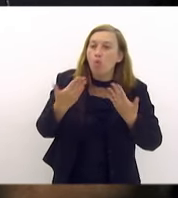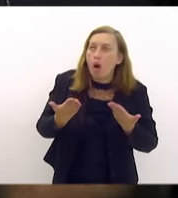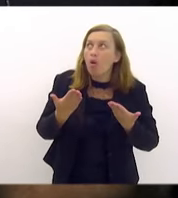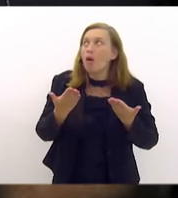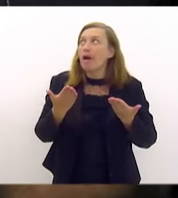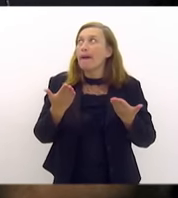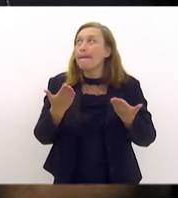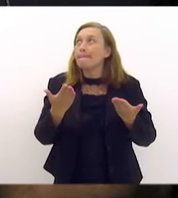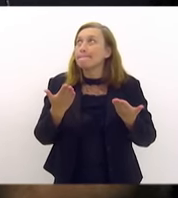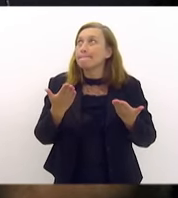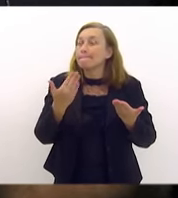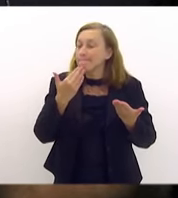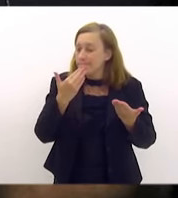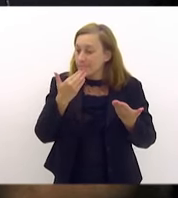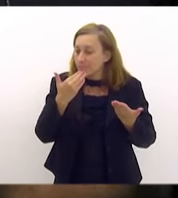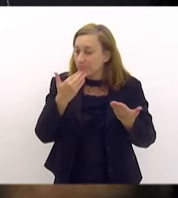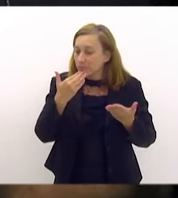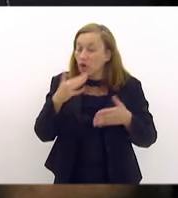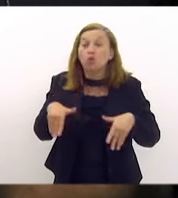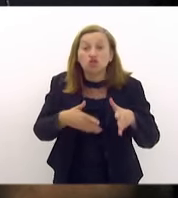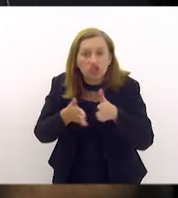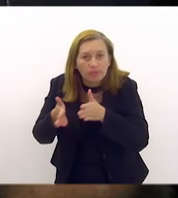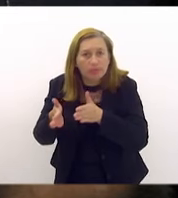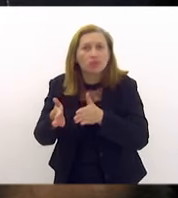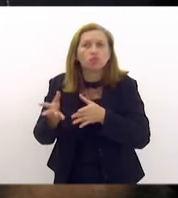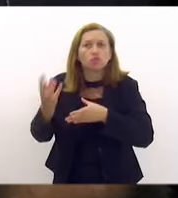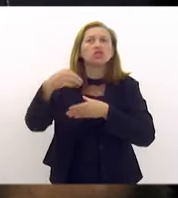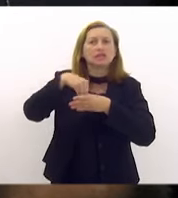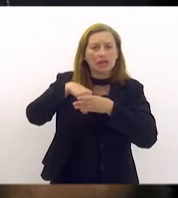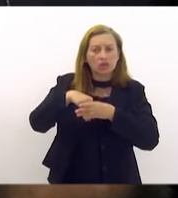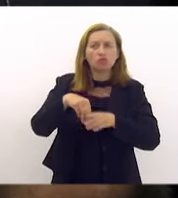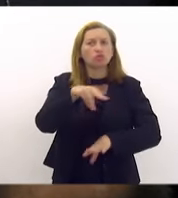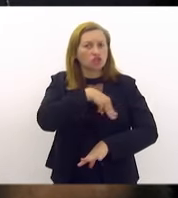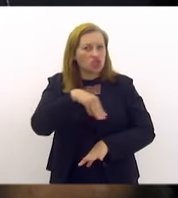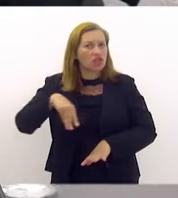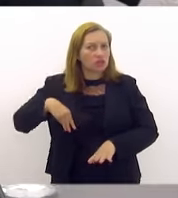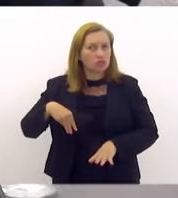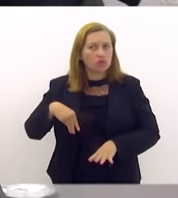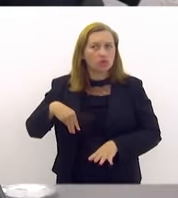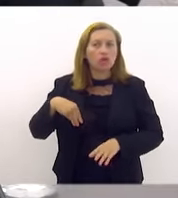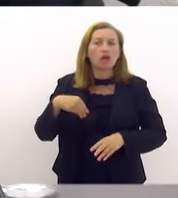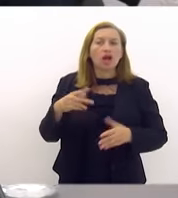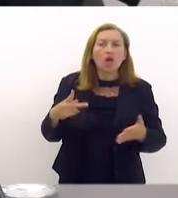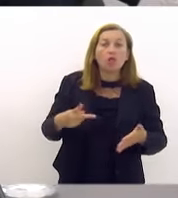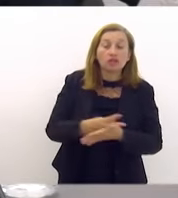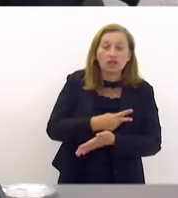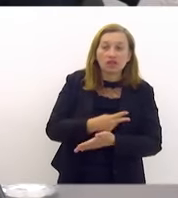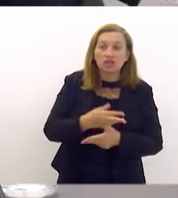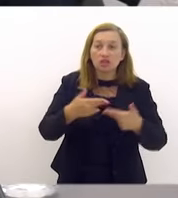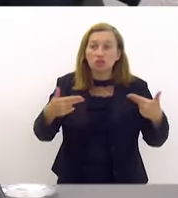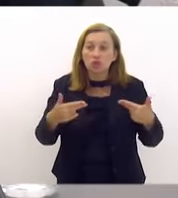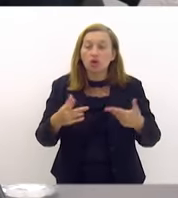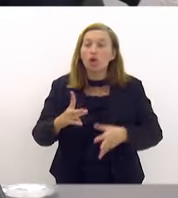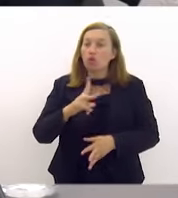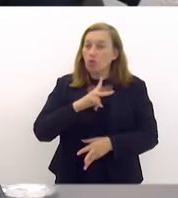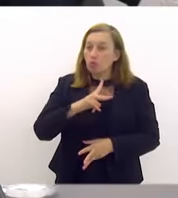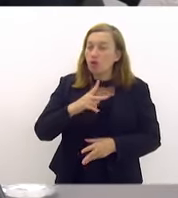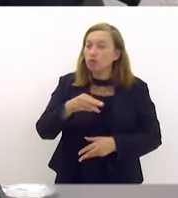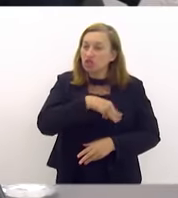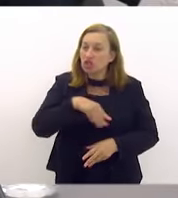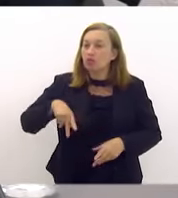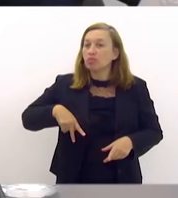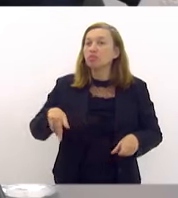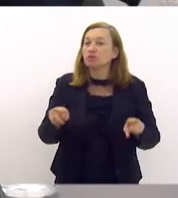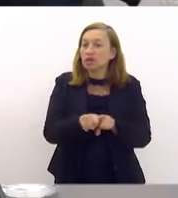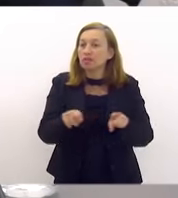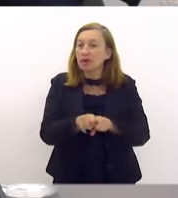as as os caminhos que dentro do Ministério Público as coisas ocorrem inclusive o próprio Ministério Público também foi